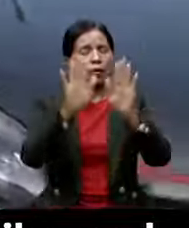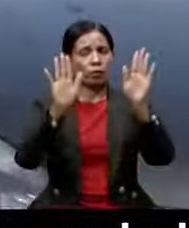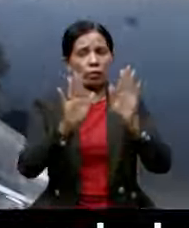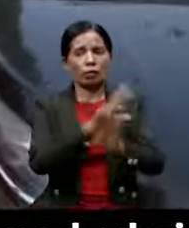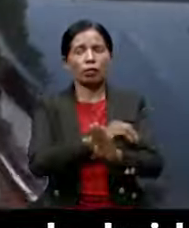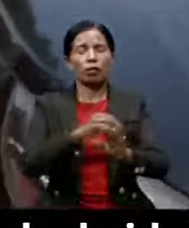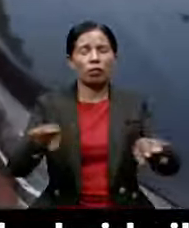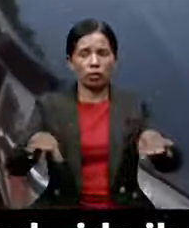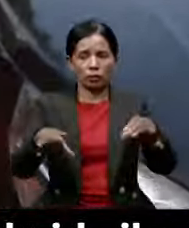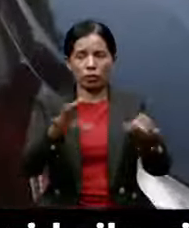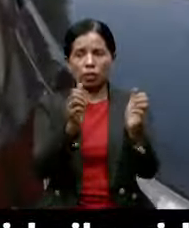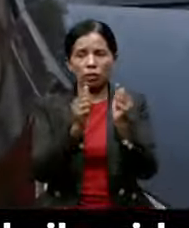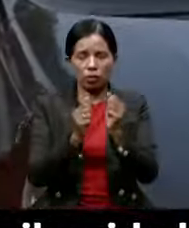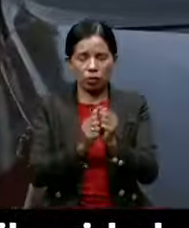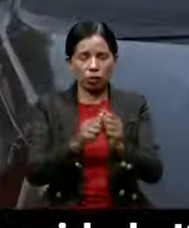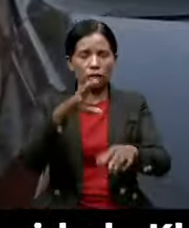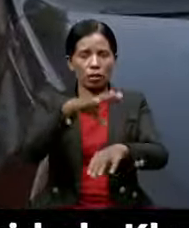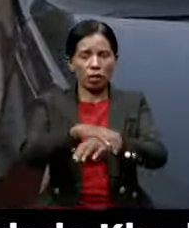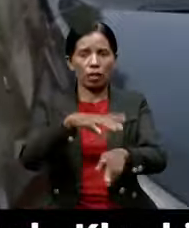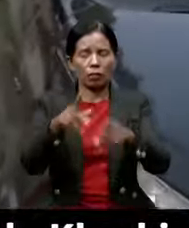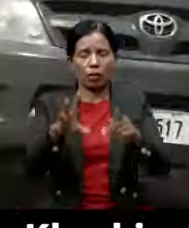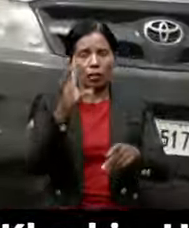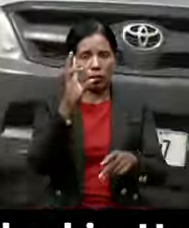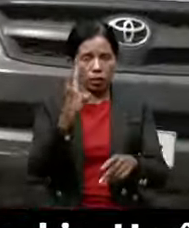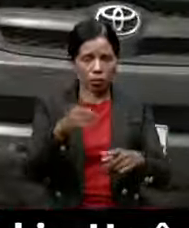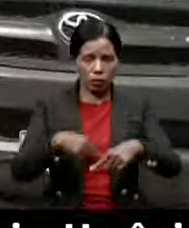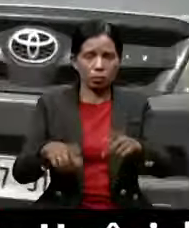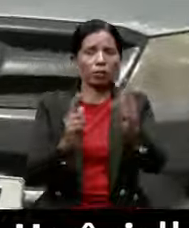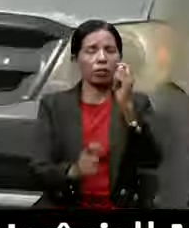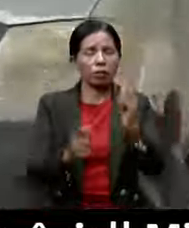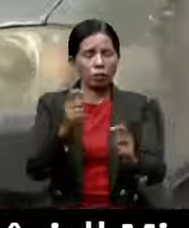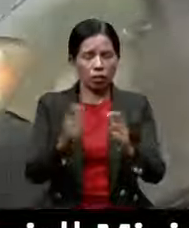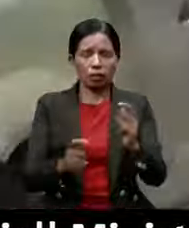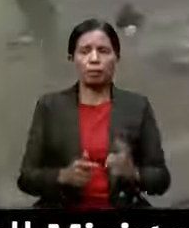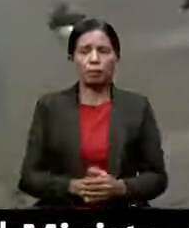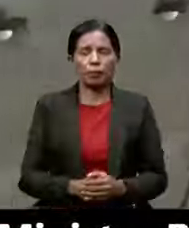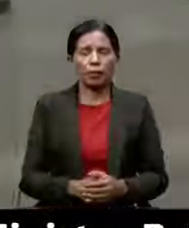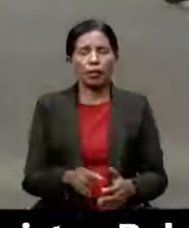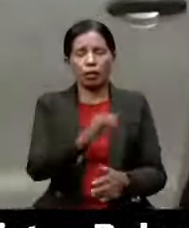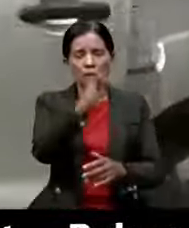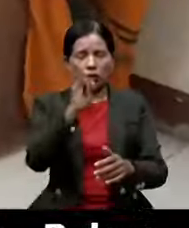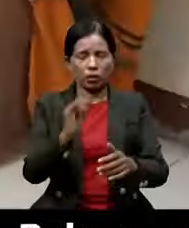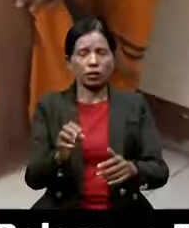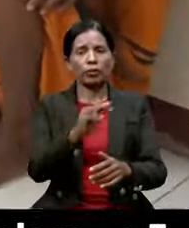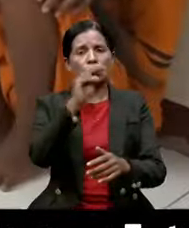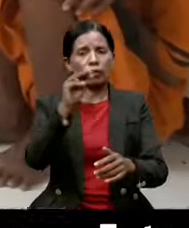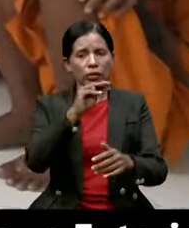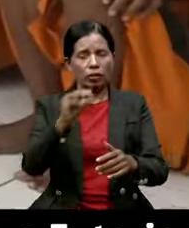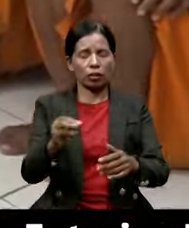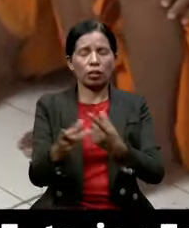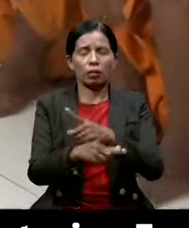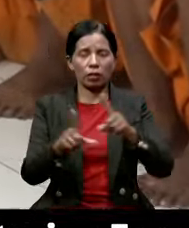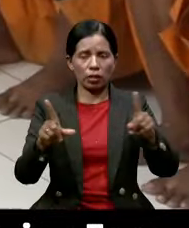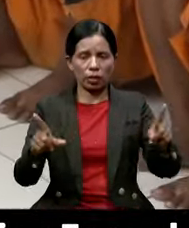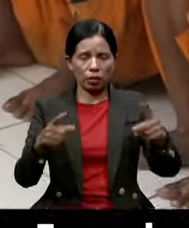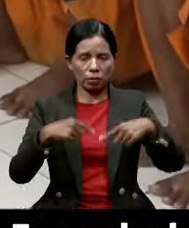no Serviço de Inteligência lori arguido Nain Hito, ba tribunal, o dituir primeiro interrogatório. Hafuin halo julgamento, e segunda, né, tribunal decide liberdade